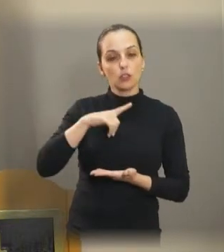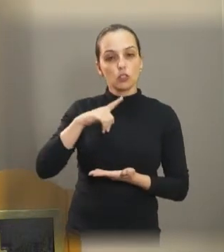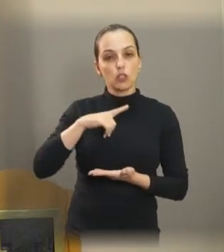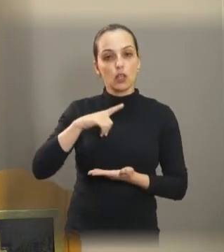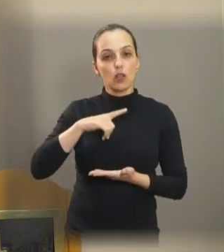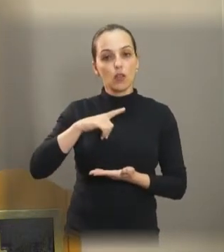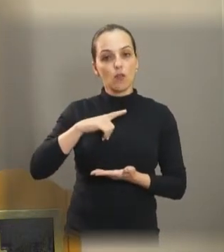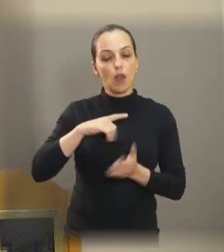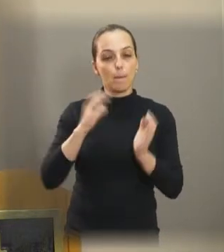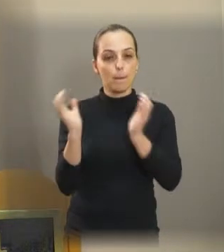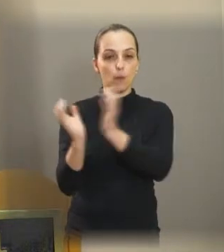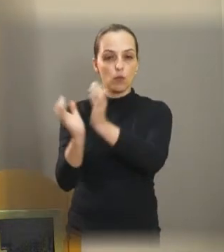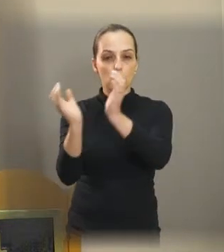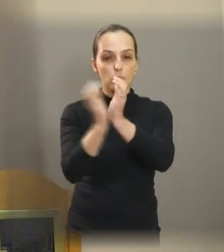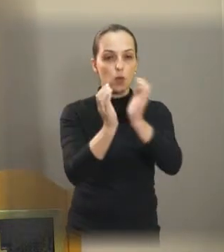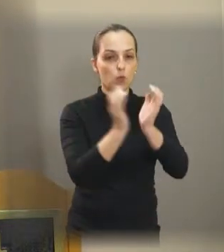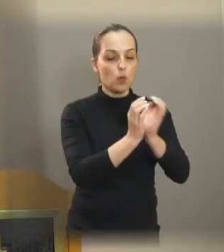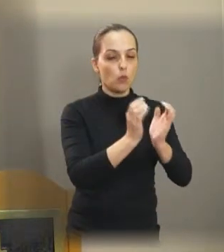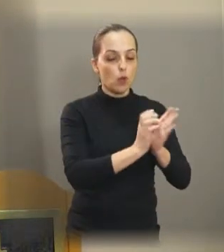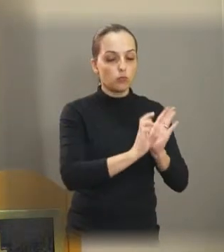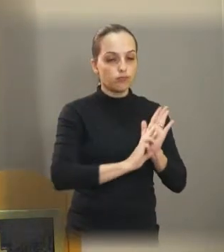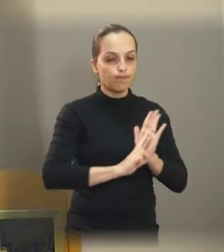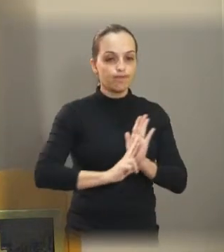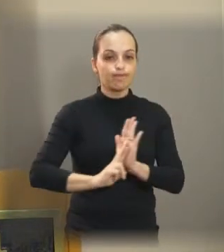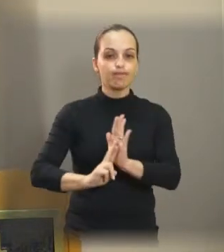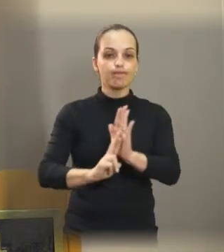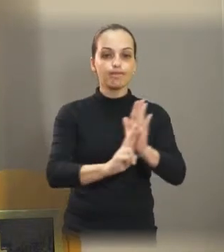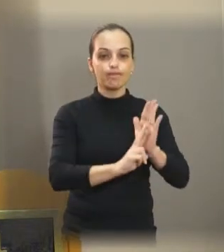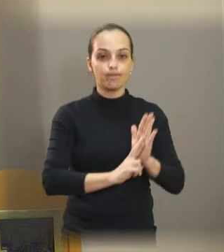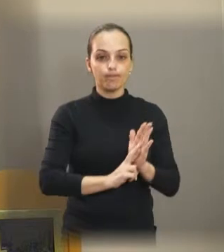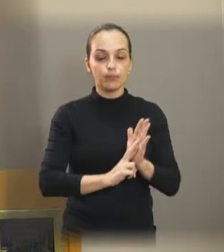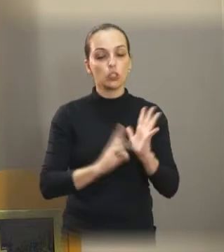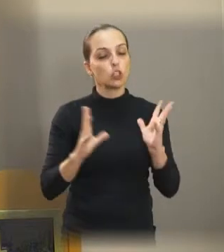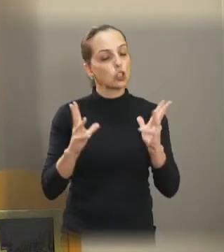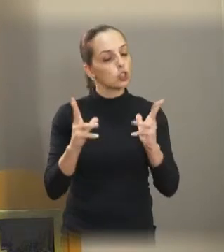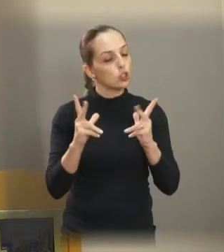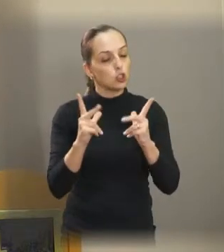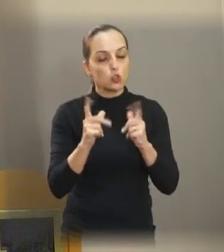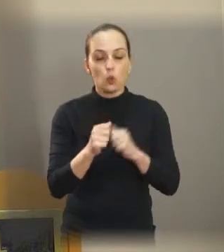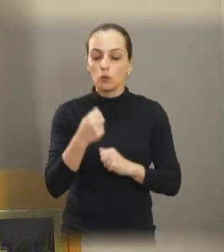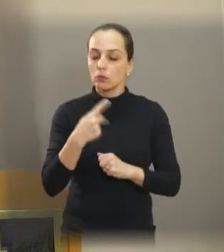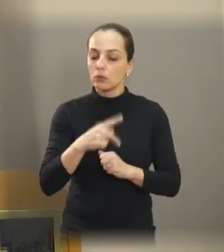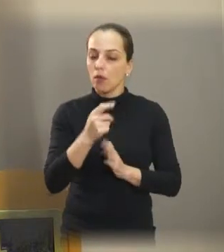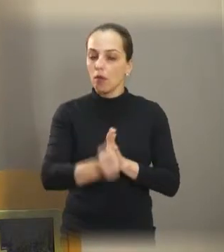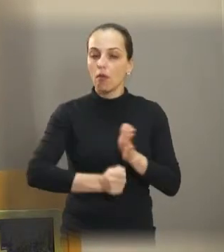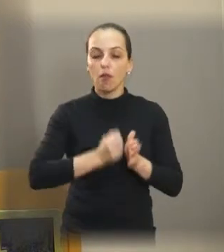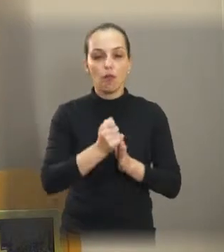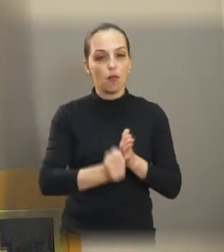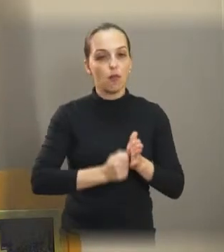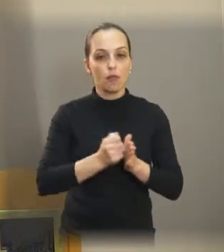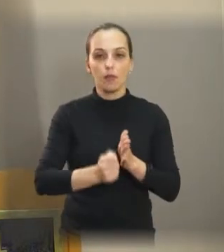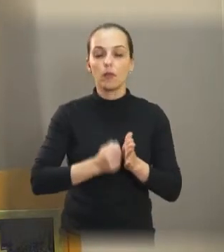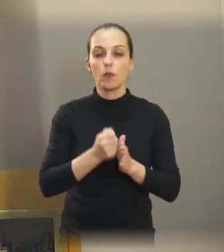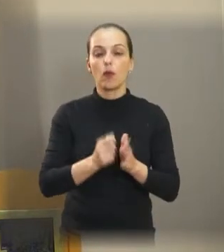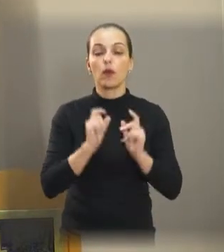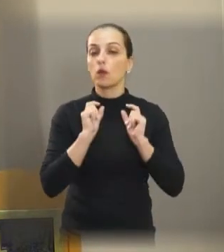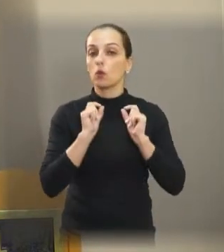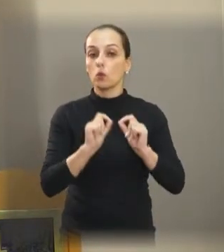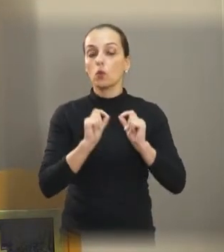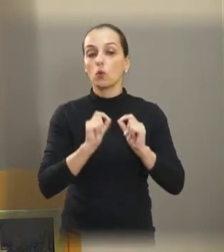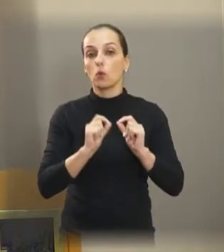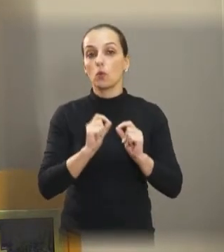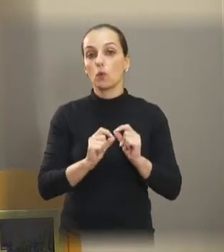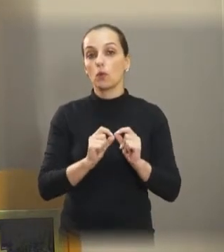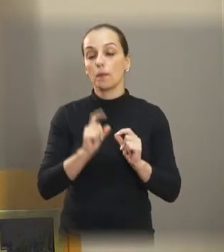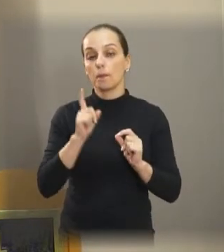as esferas de governo, representantes dos segmentos da nossa Araraquara, e